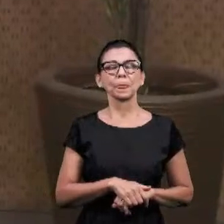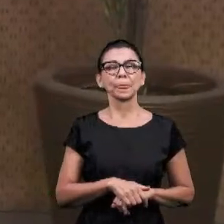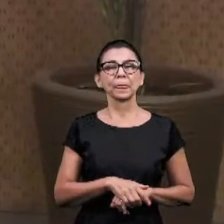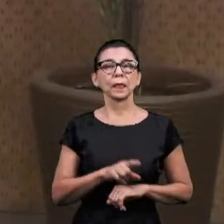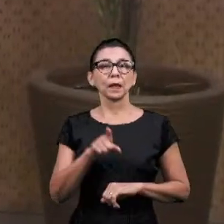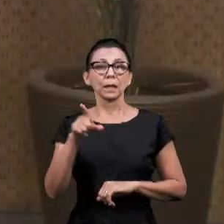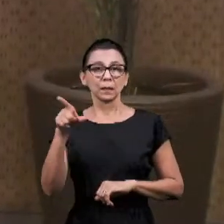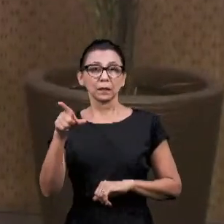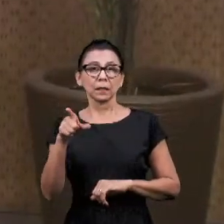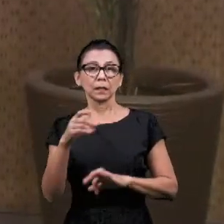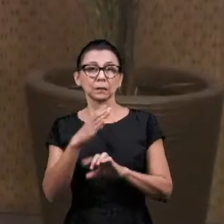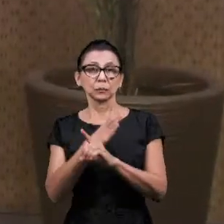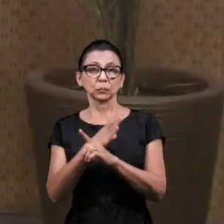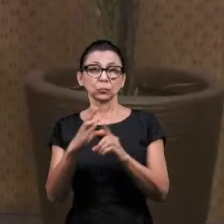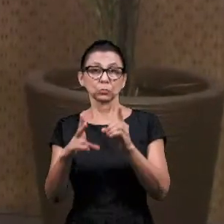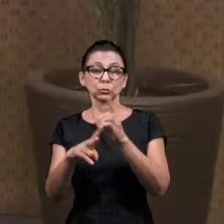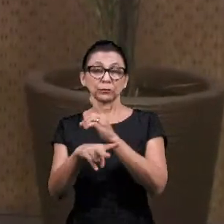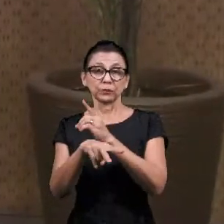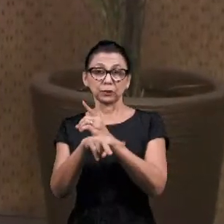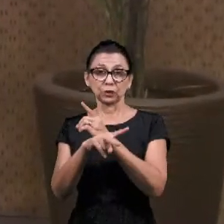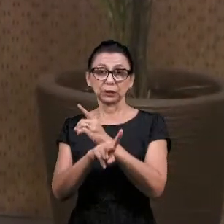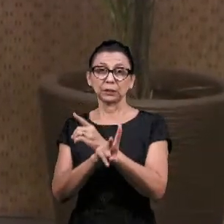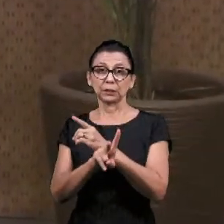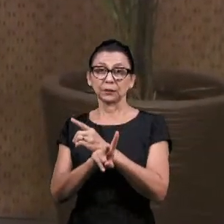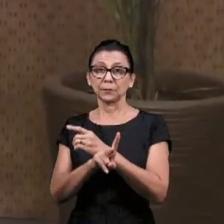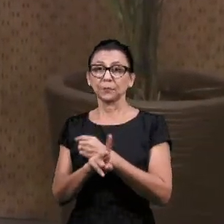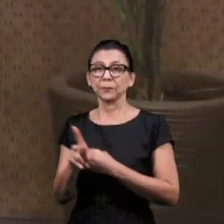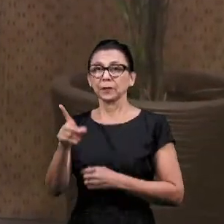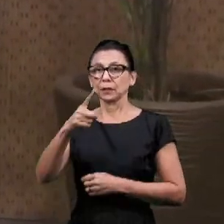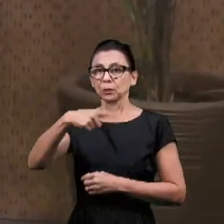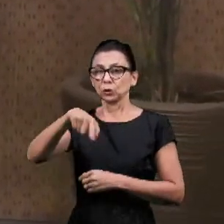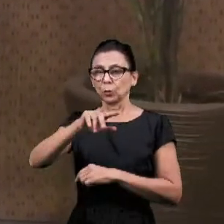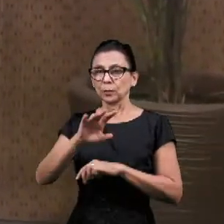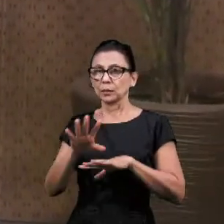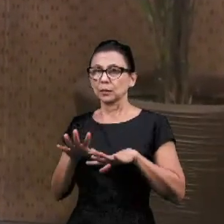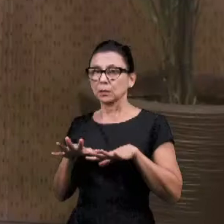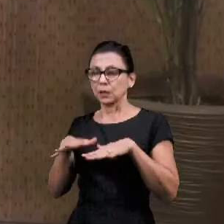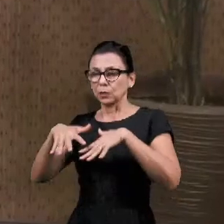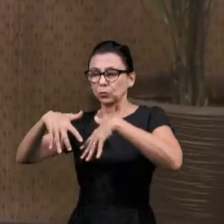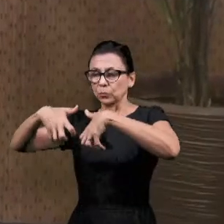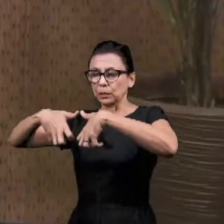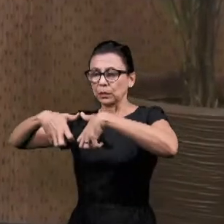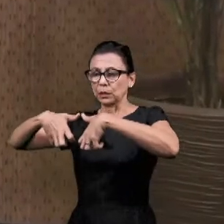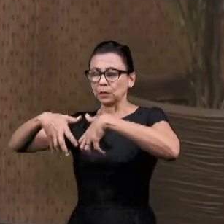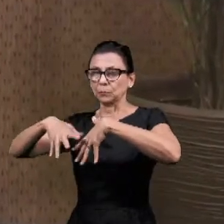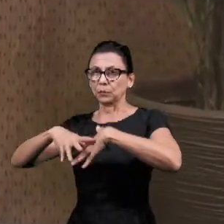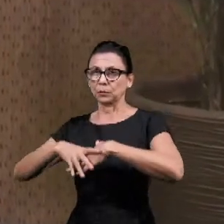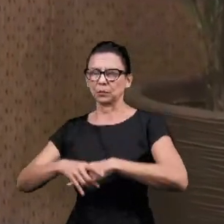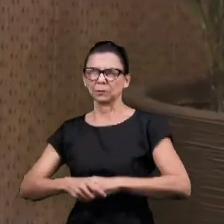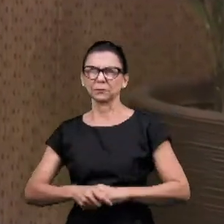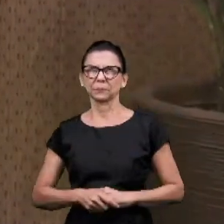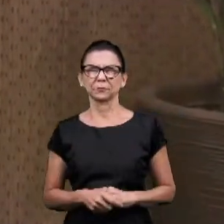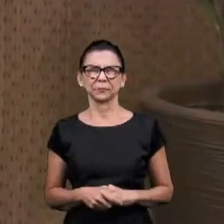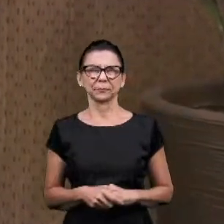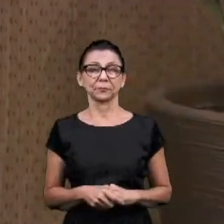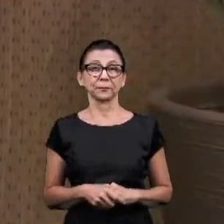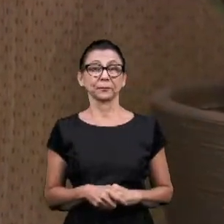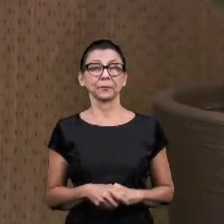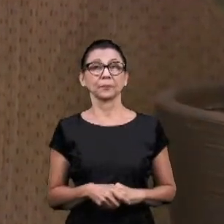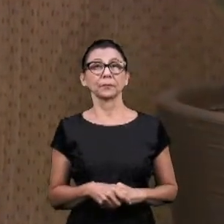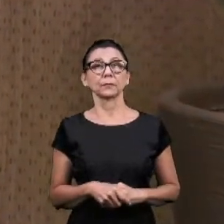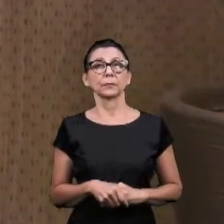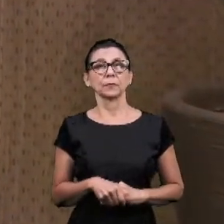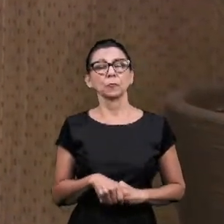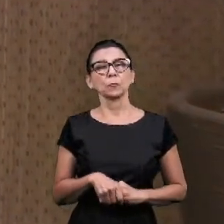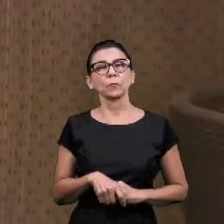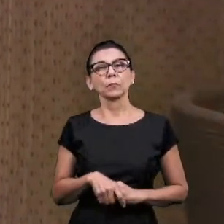lá, que nos ajoelhamos, o Senhor disse o seguinte, não quero que oreis por vocês. Orem pela